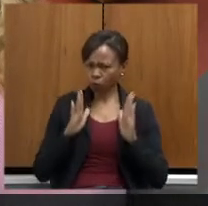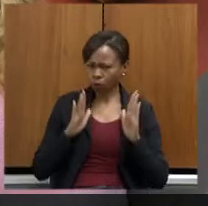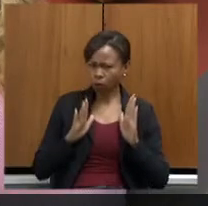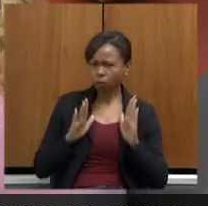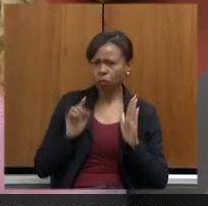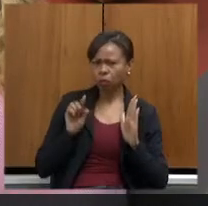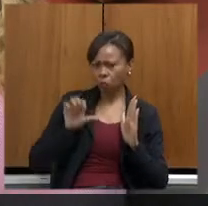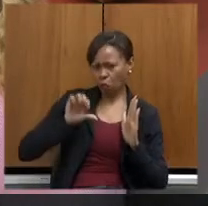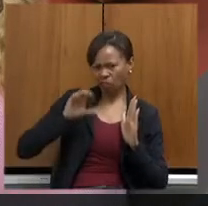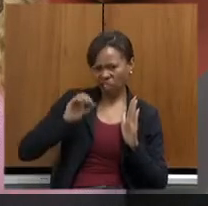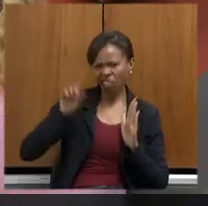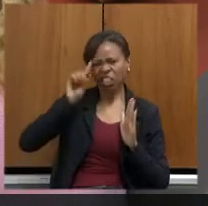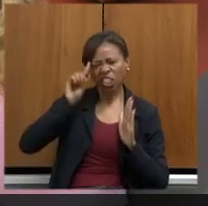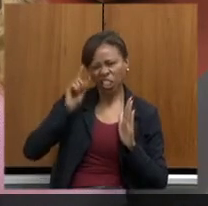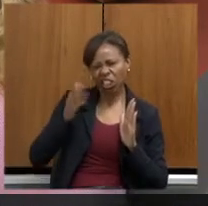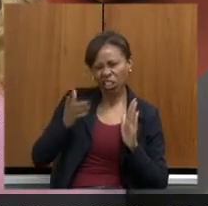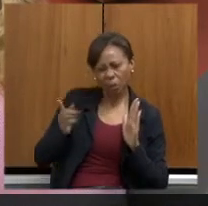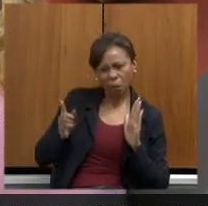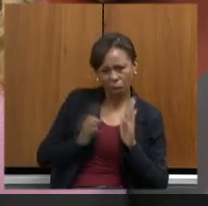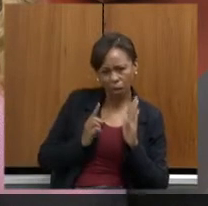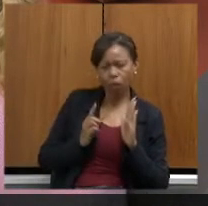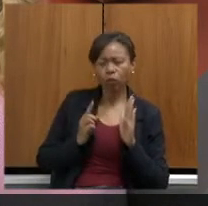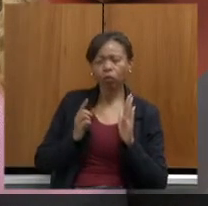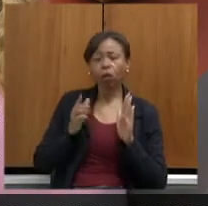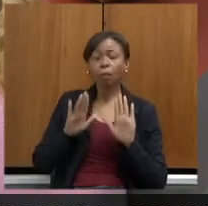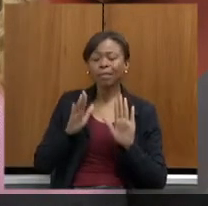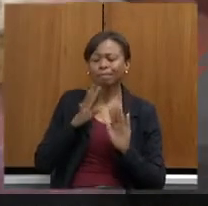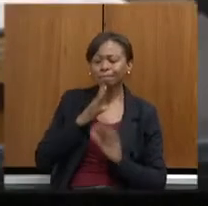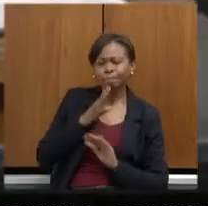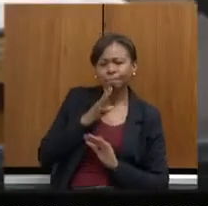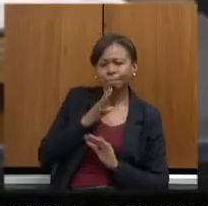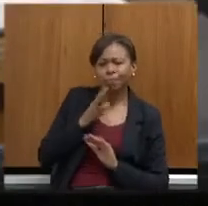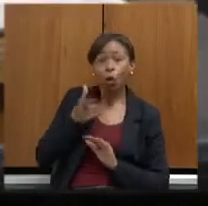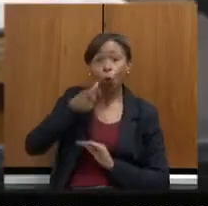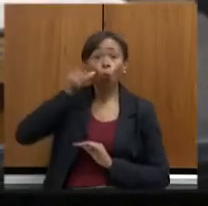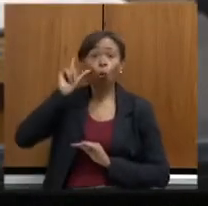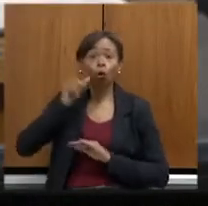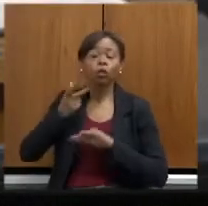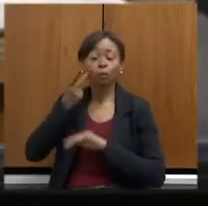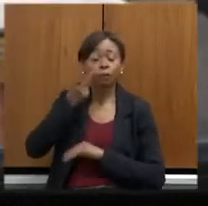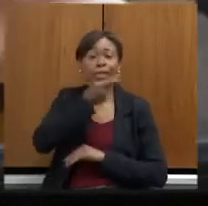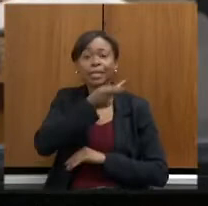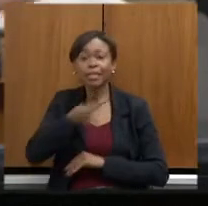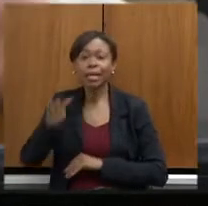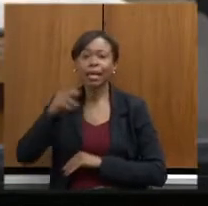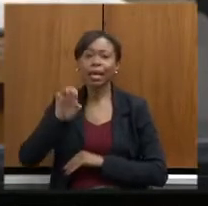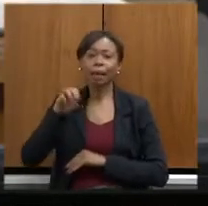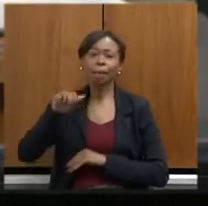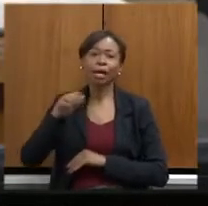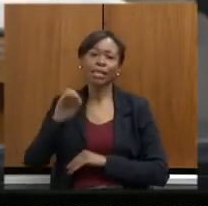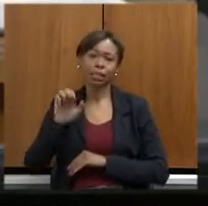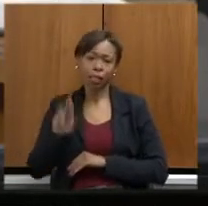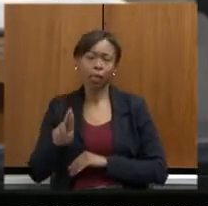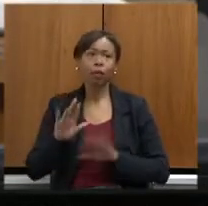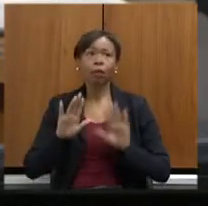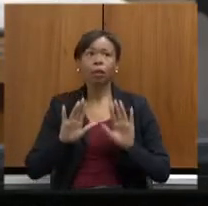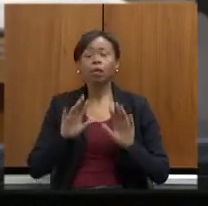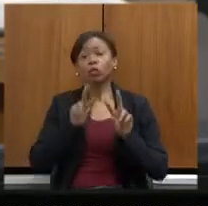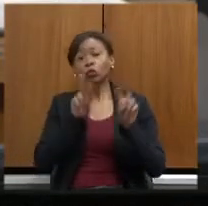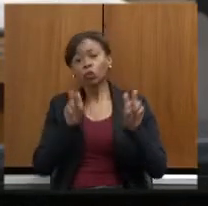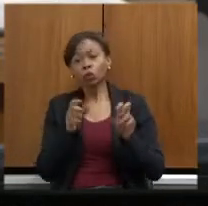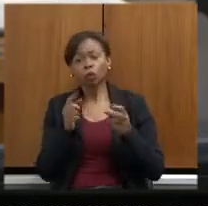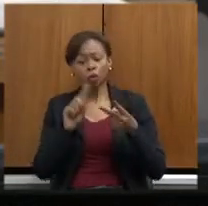melhor a situação ontem é que eu consegui fazer uma visita mais extensa é matéria quanto à questão orçamentária